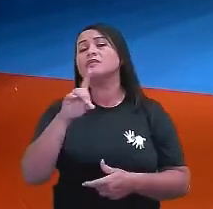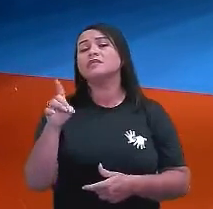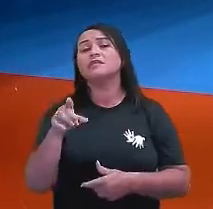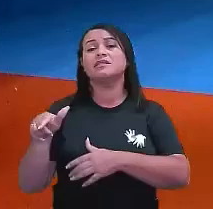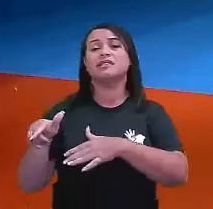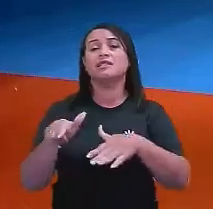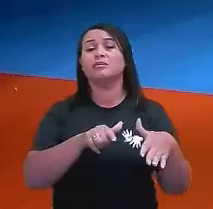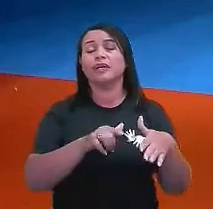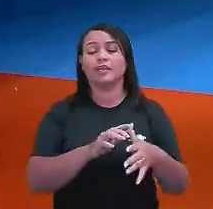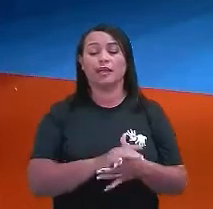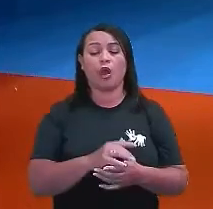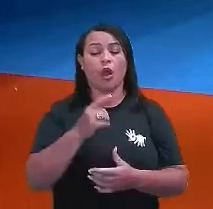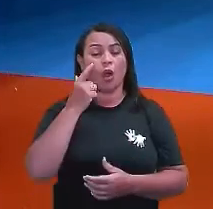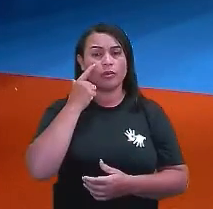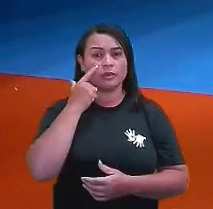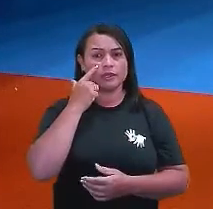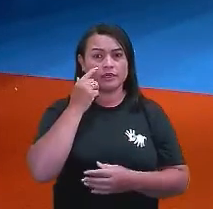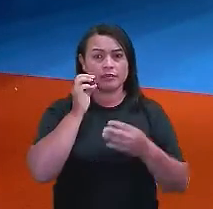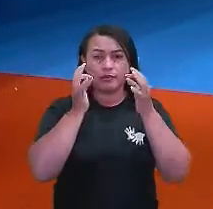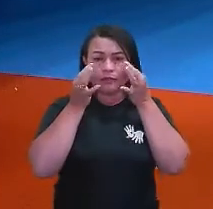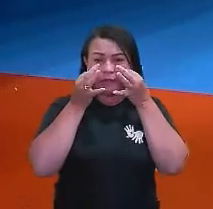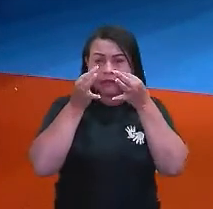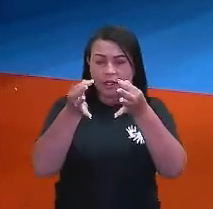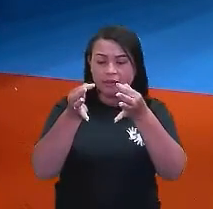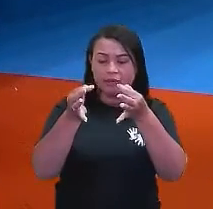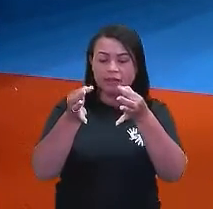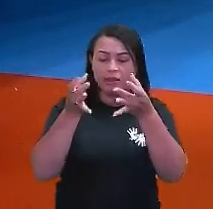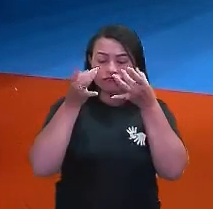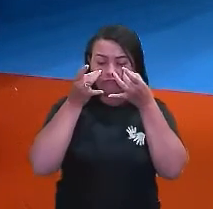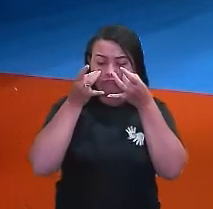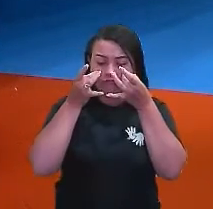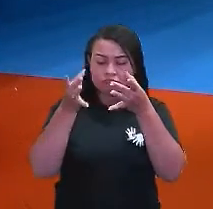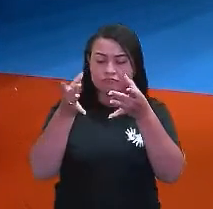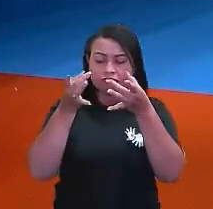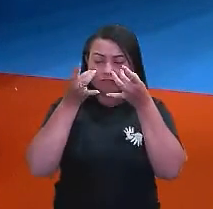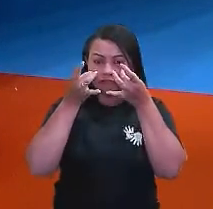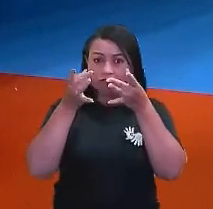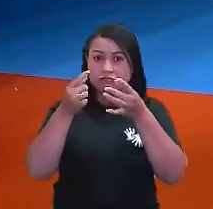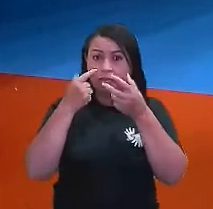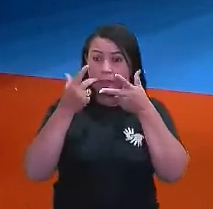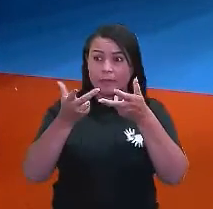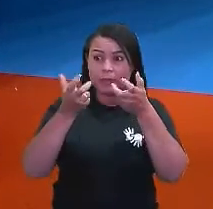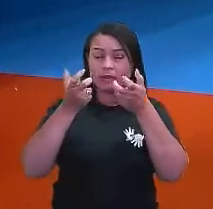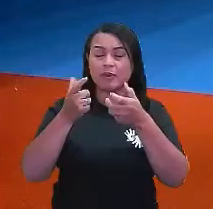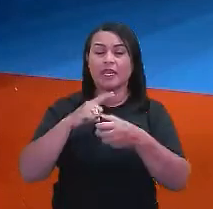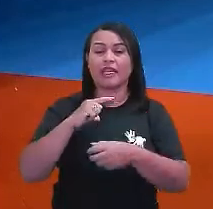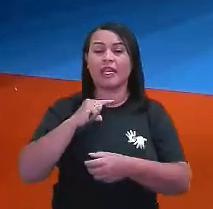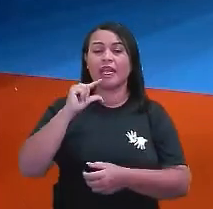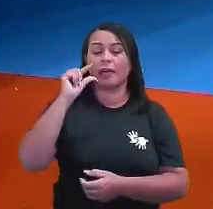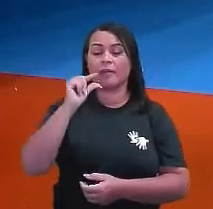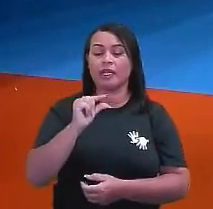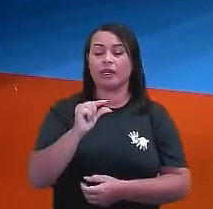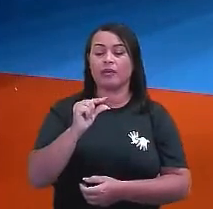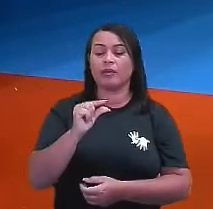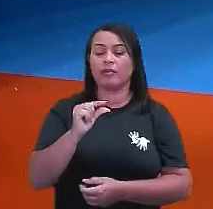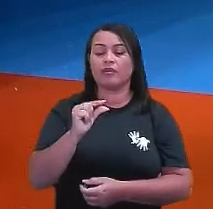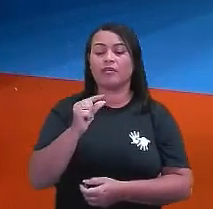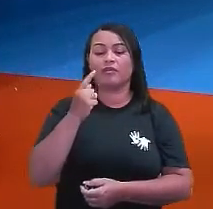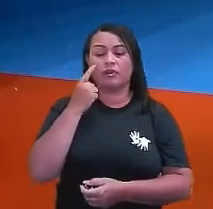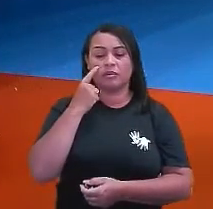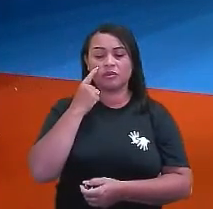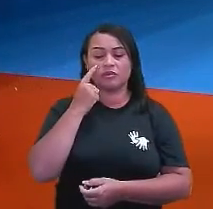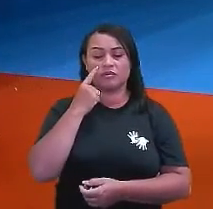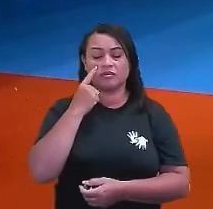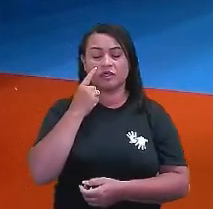semana? Olhando assim, eu já sei que para ser a menor, tem que ter a coluna menorzinha, né? Então,